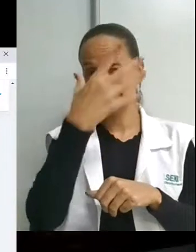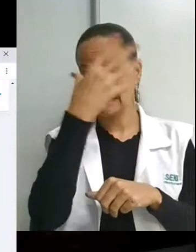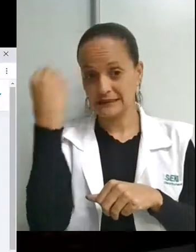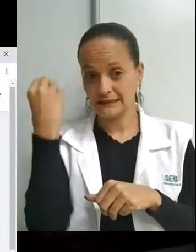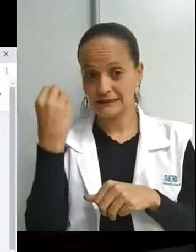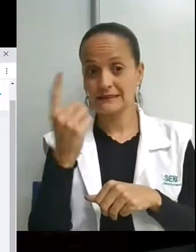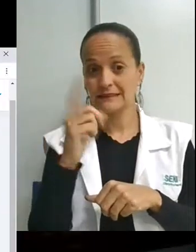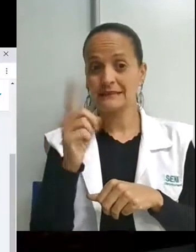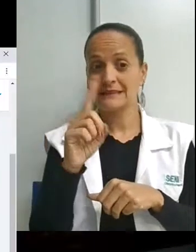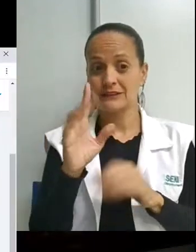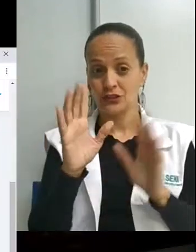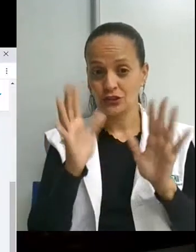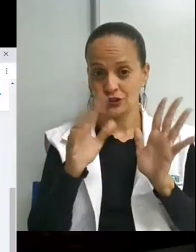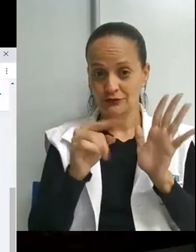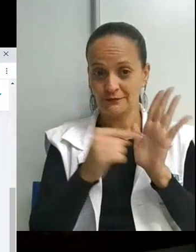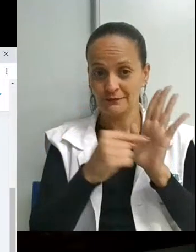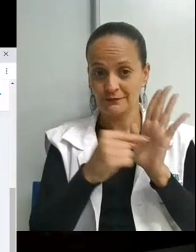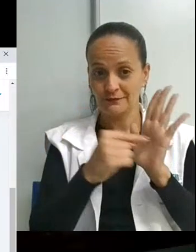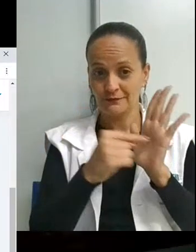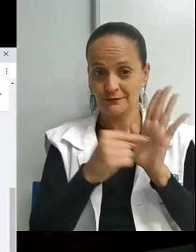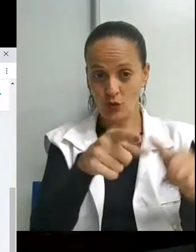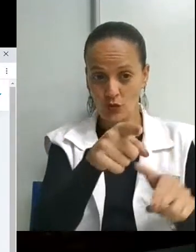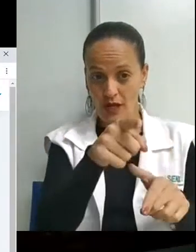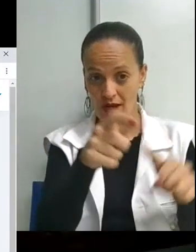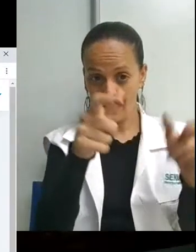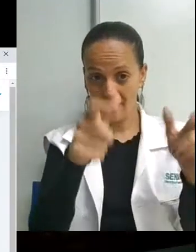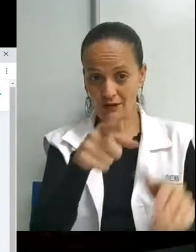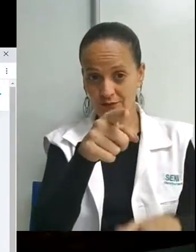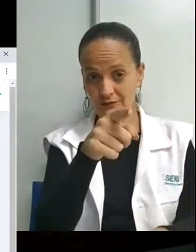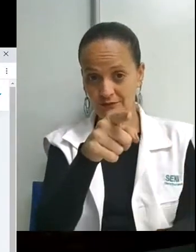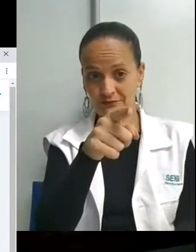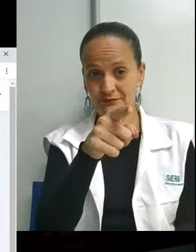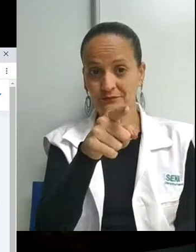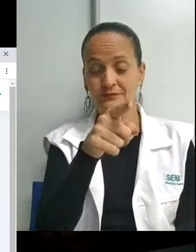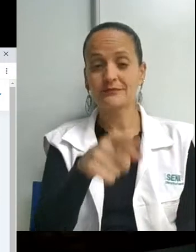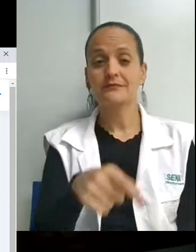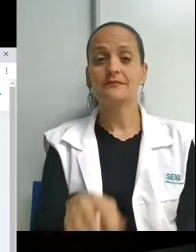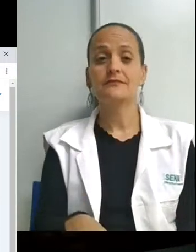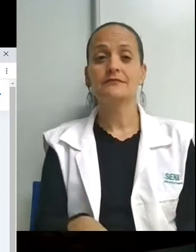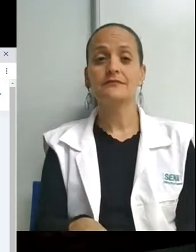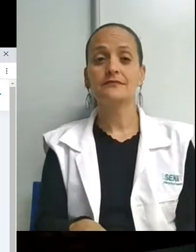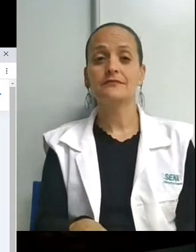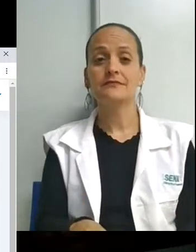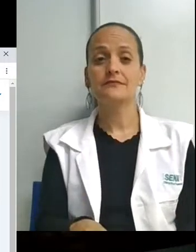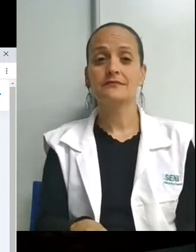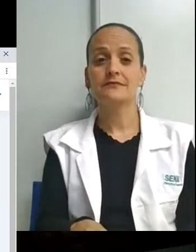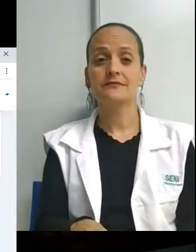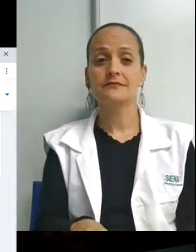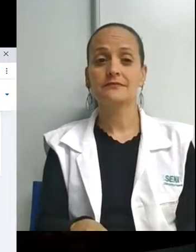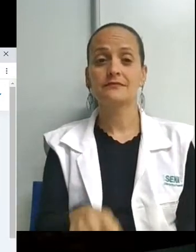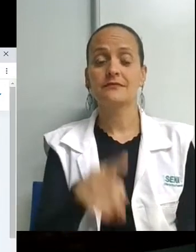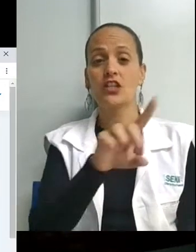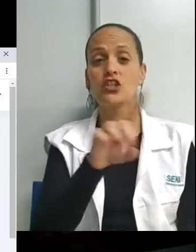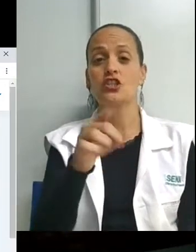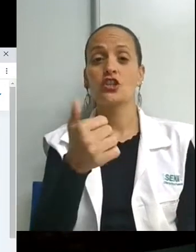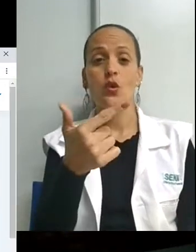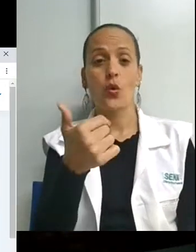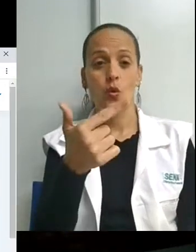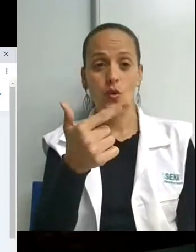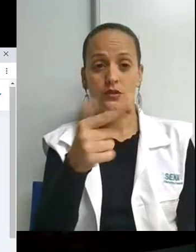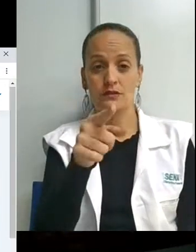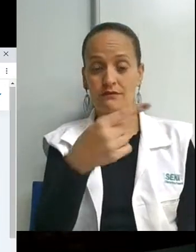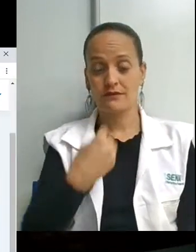a fundamento de eletricidade ainda, né? Então, a lista de presença das webs vai estar aqui, ó, dia 12, né? Vocês veem aqui, ó, deixa eu ver